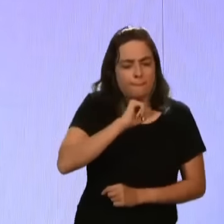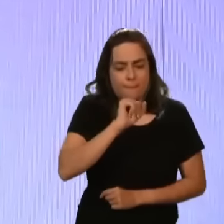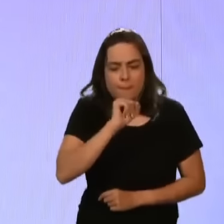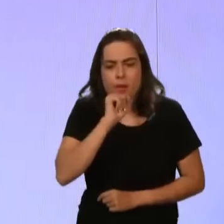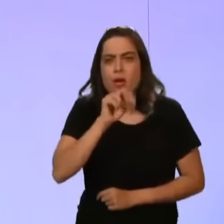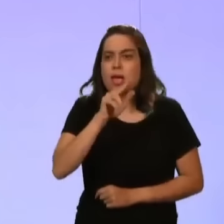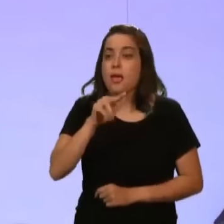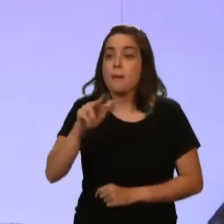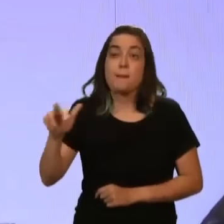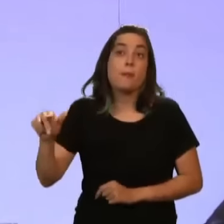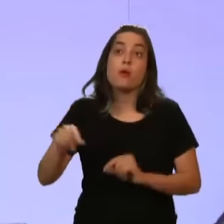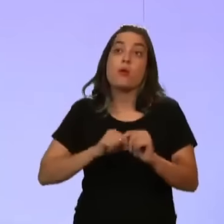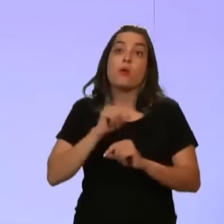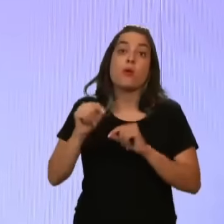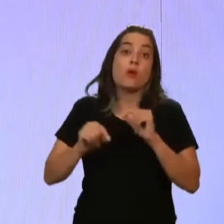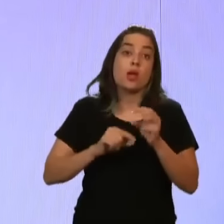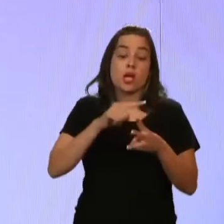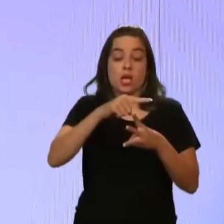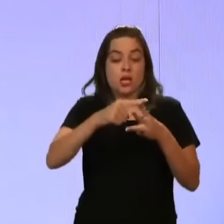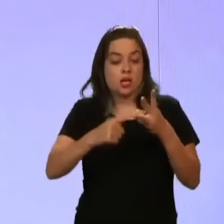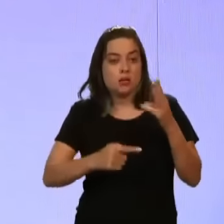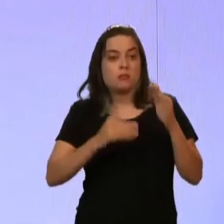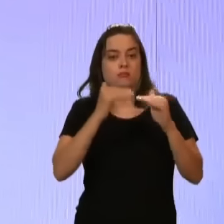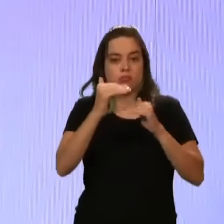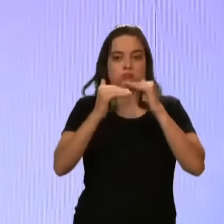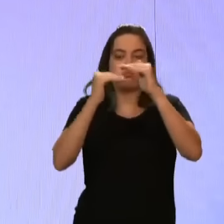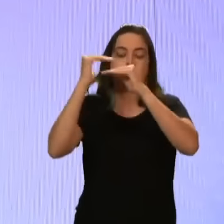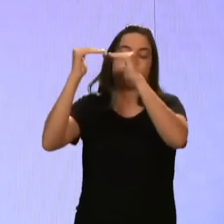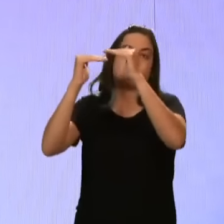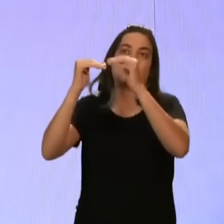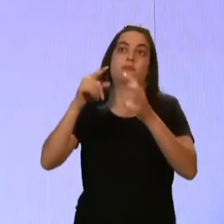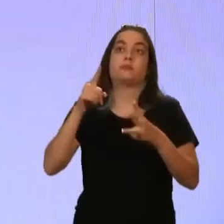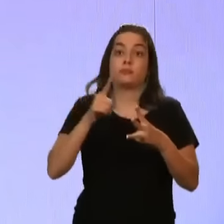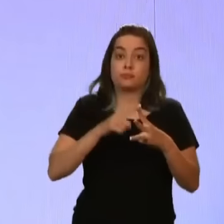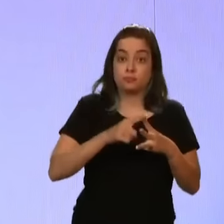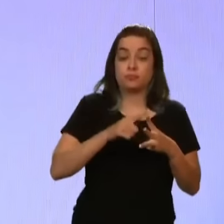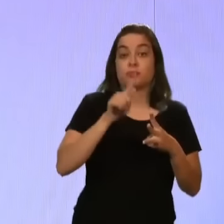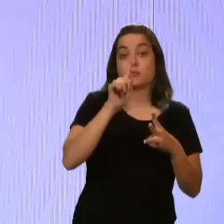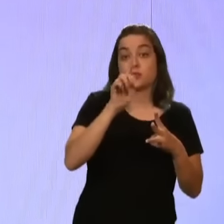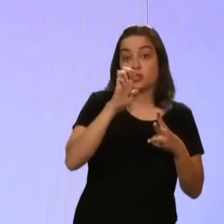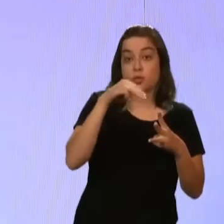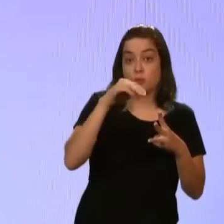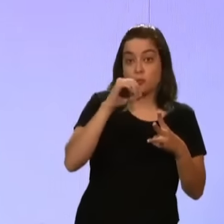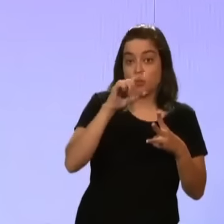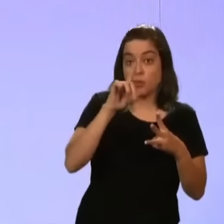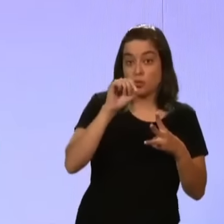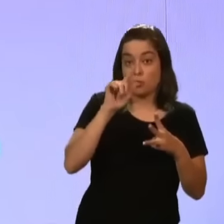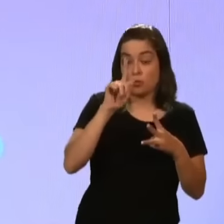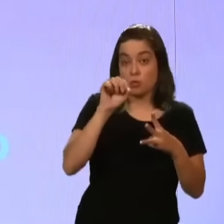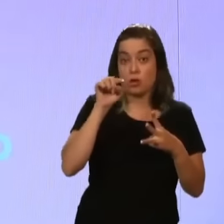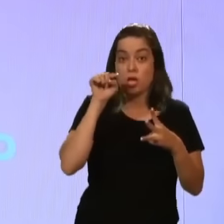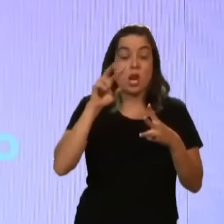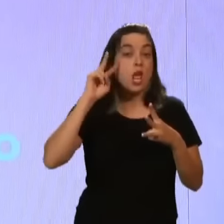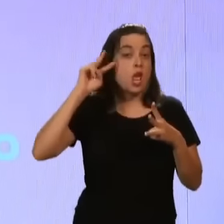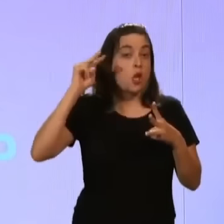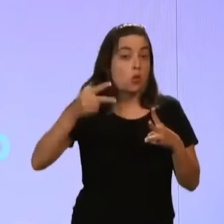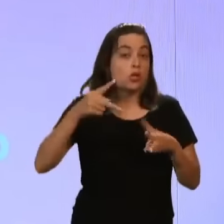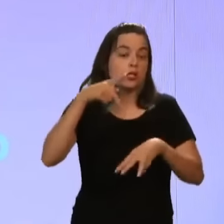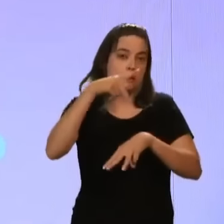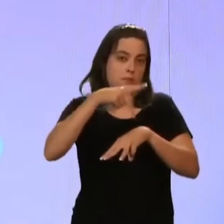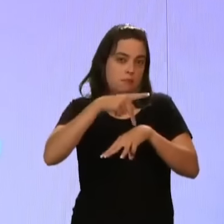são na verdade as três figuras do processo ao mesmo tempo. O gemólogo, que é o profissional responsável por reconhecer